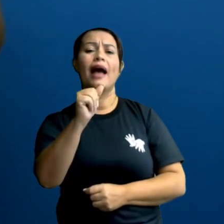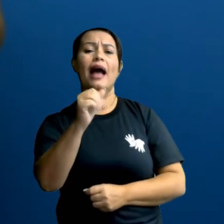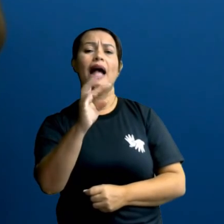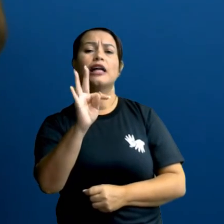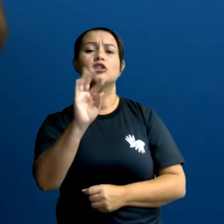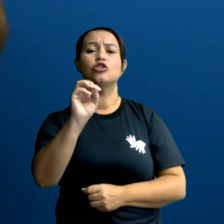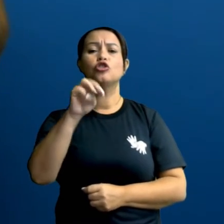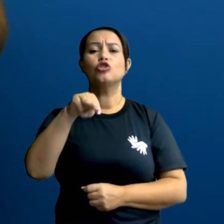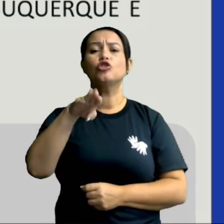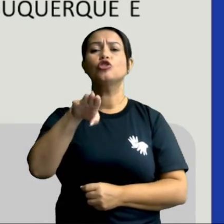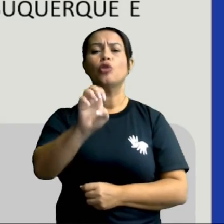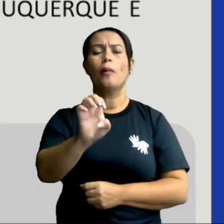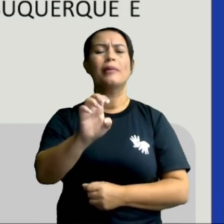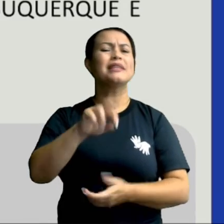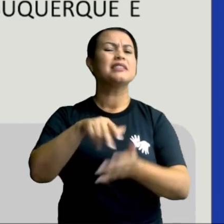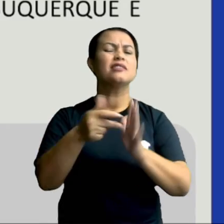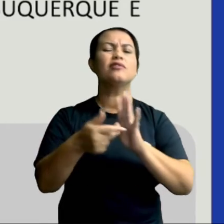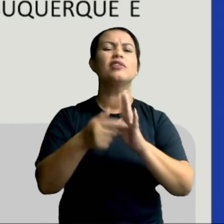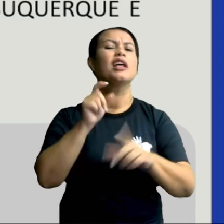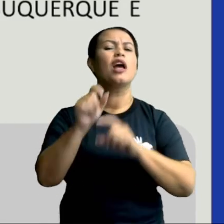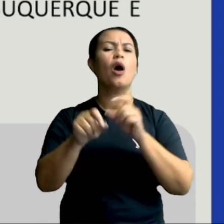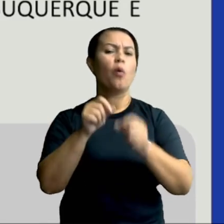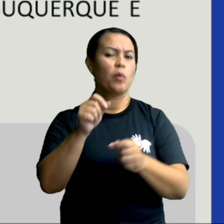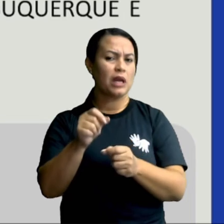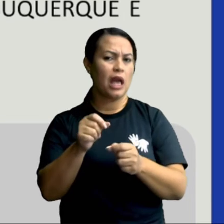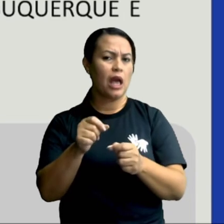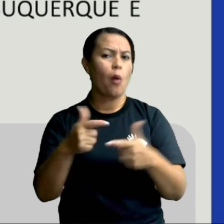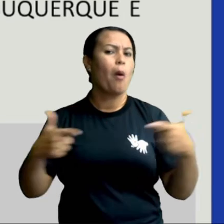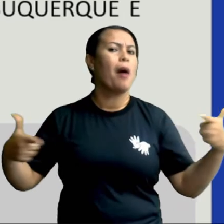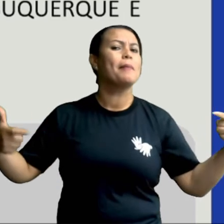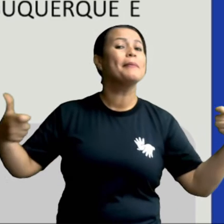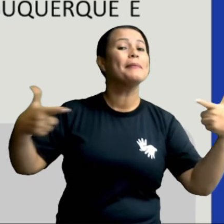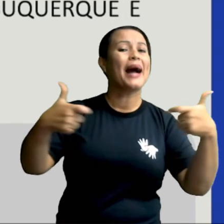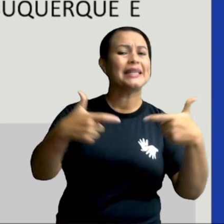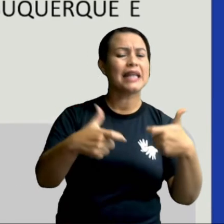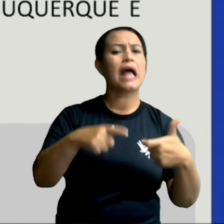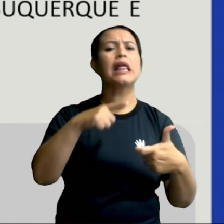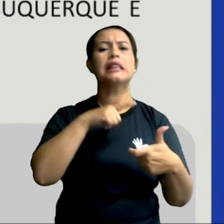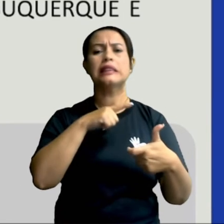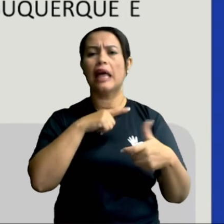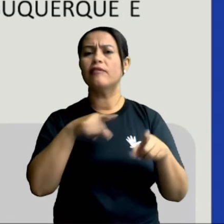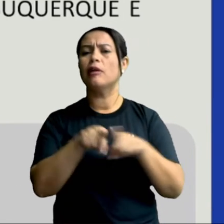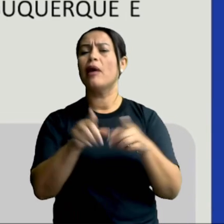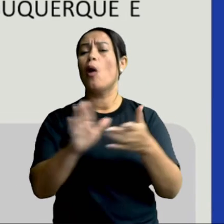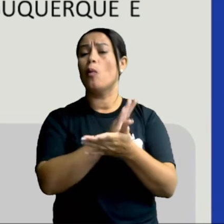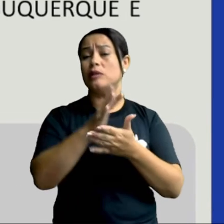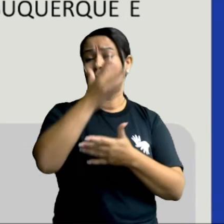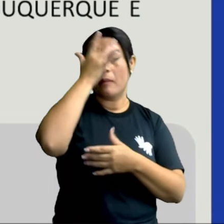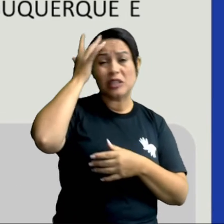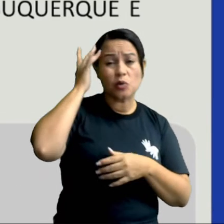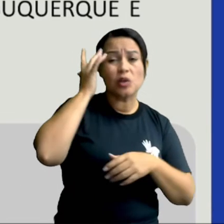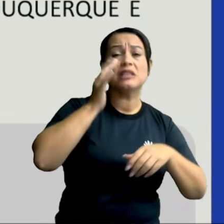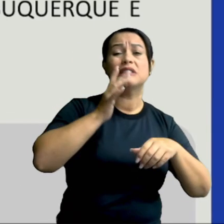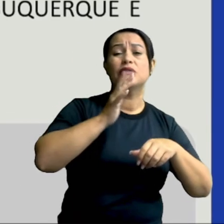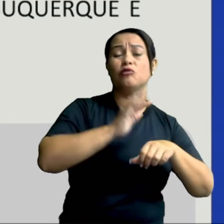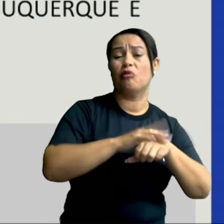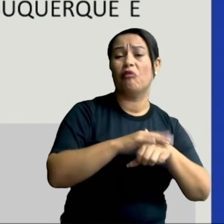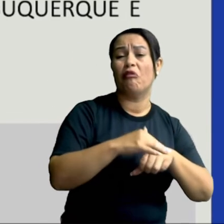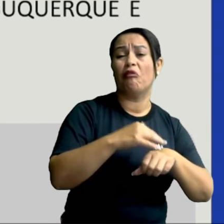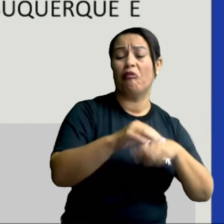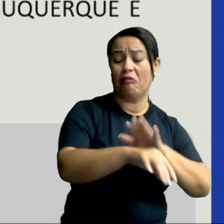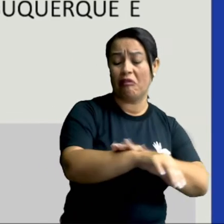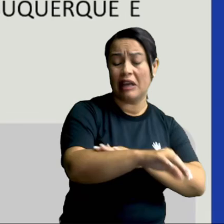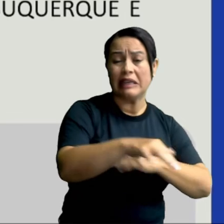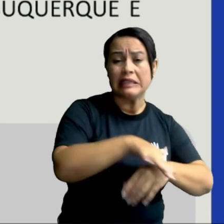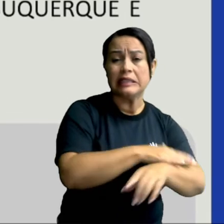É um entrave, vamos dizer assim. Resultando um grande número de feridos e mortos, entre os